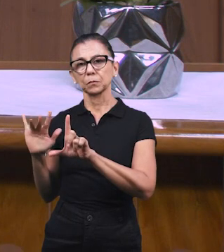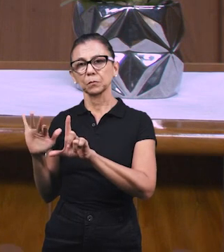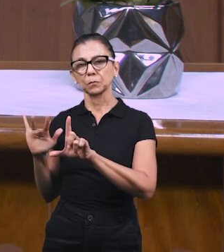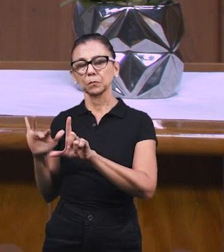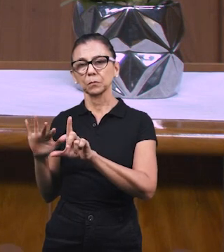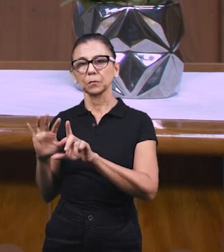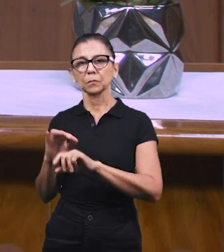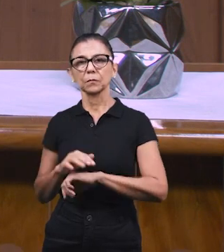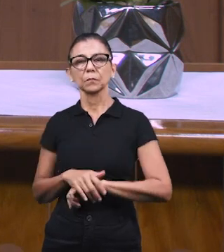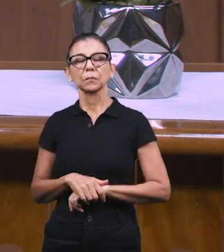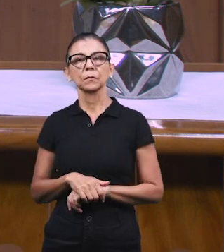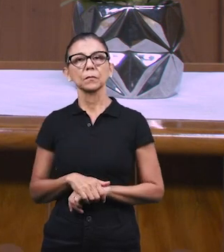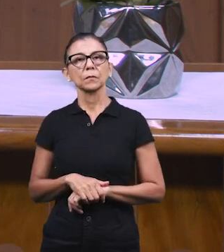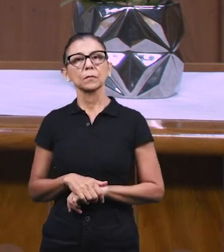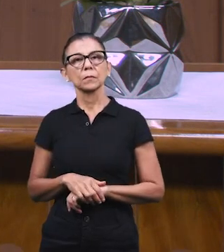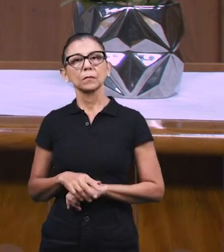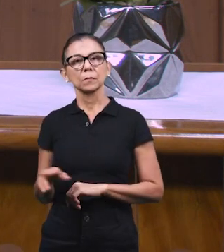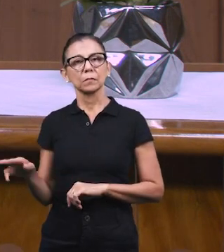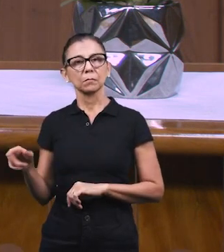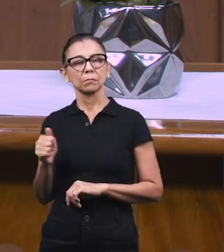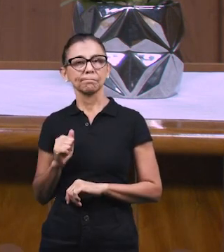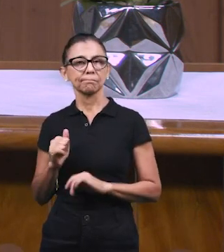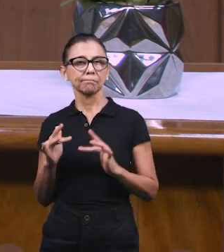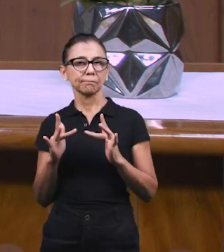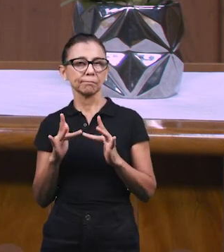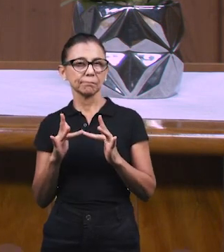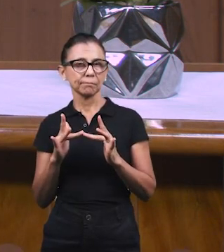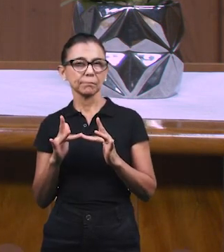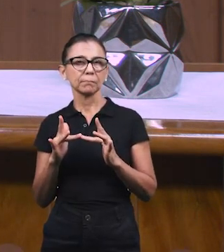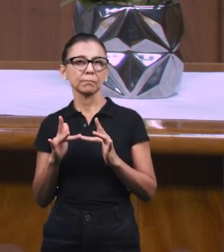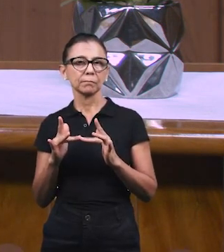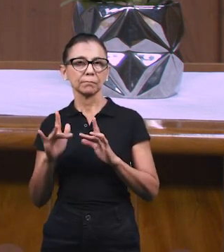projetado aí para você poder contactar conosco.